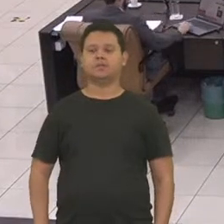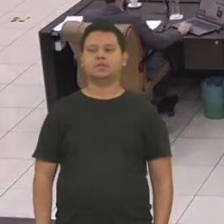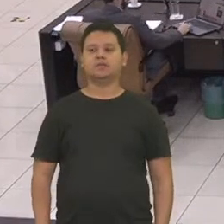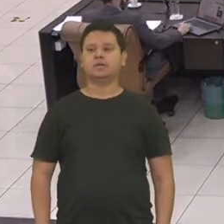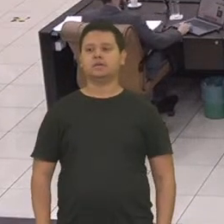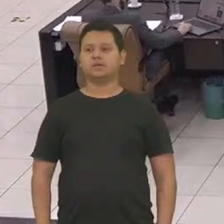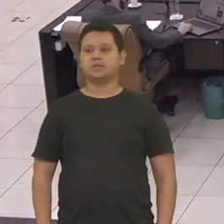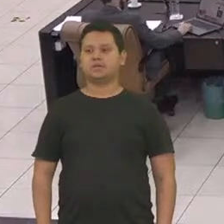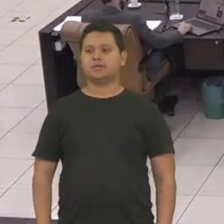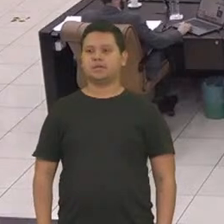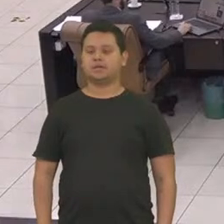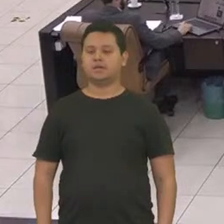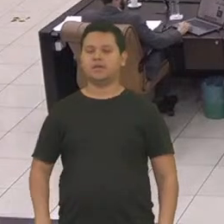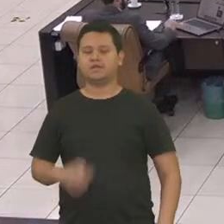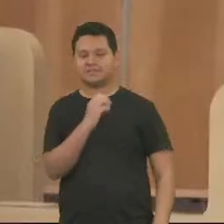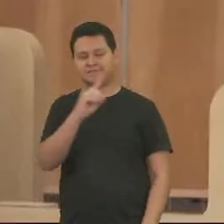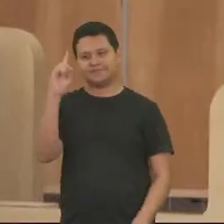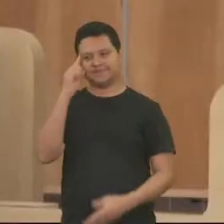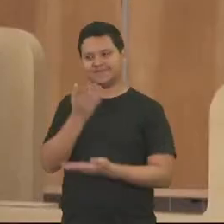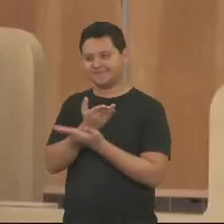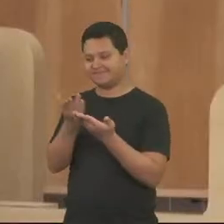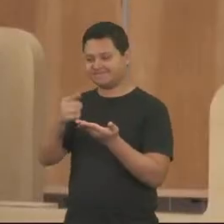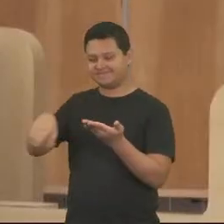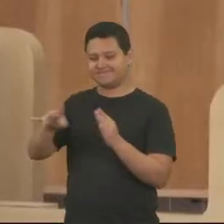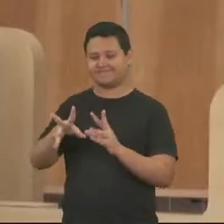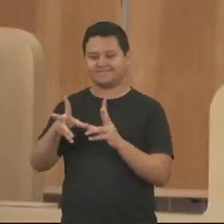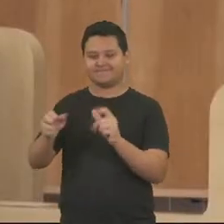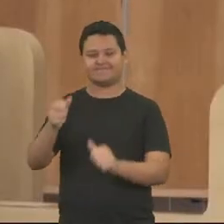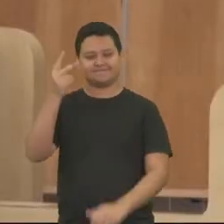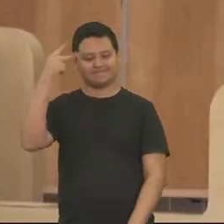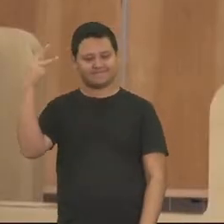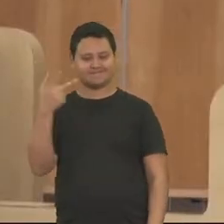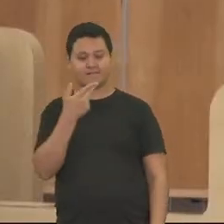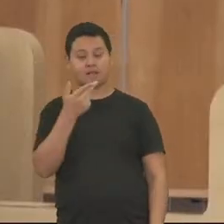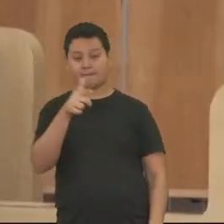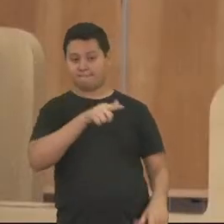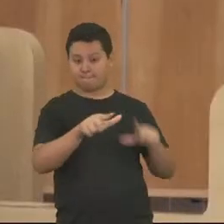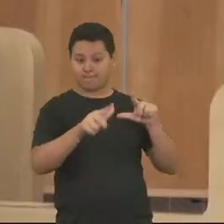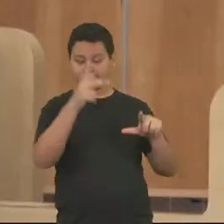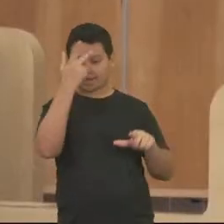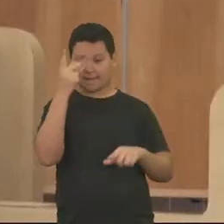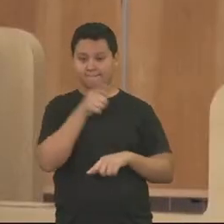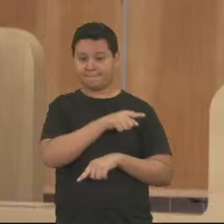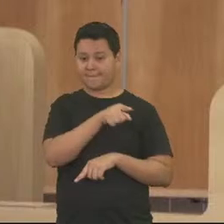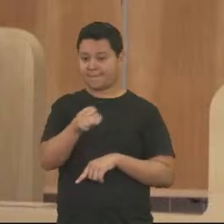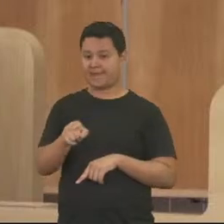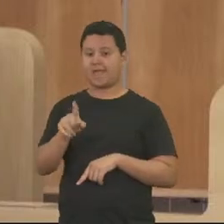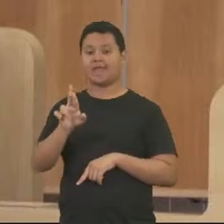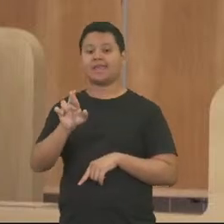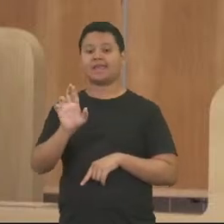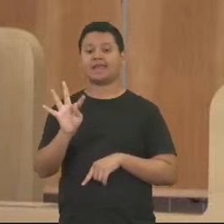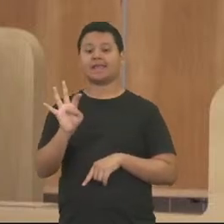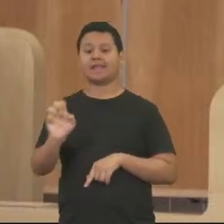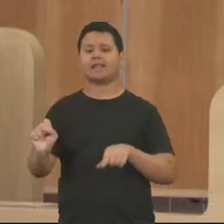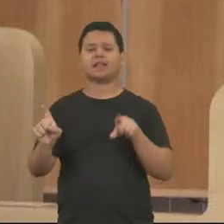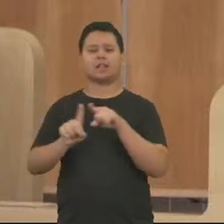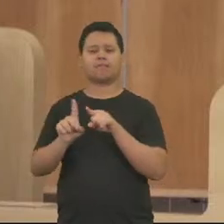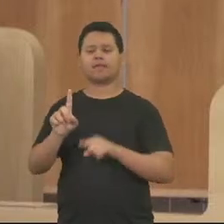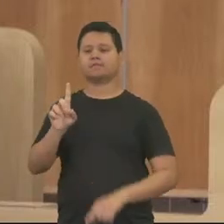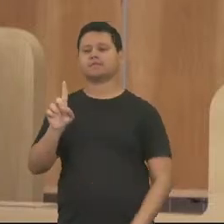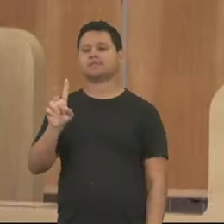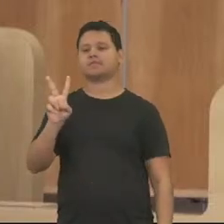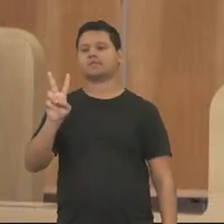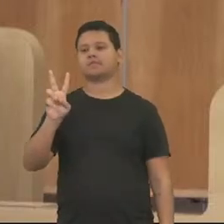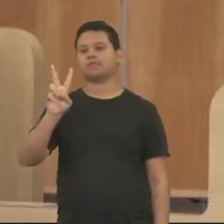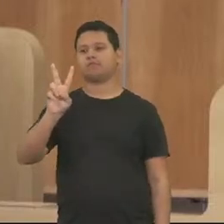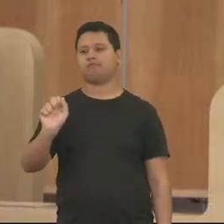Bom dia a todos os vereadores e vereadoras, cumprimentar aqui os funcionários da casa, em nome da Rita, em nome do Dr. Wagner